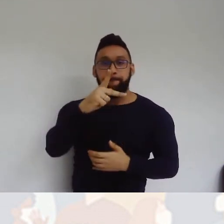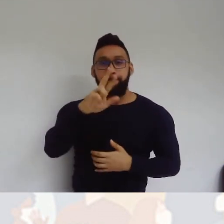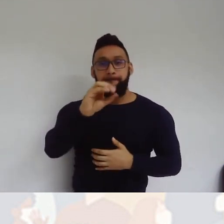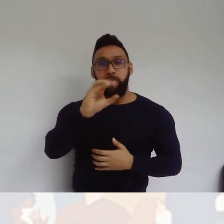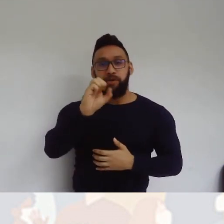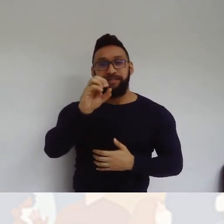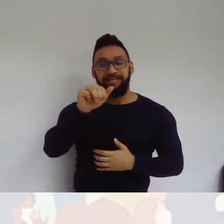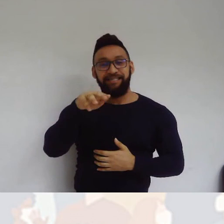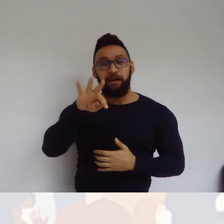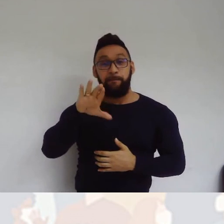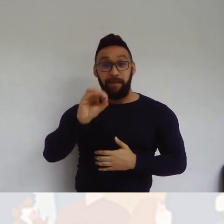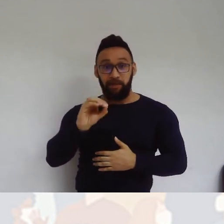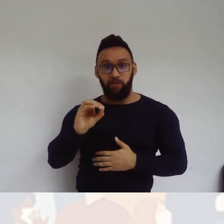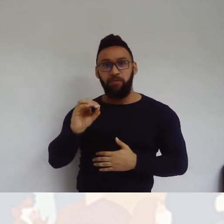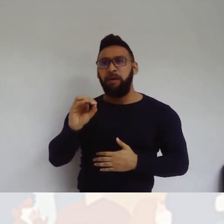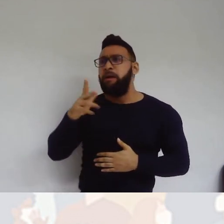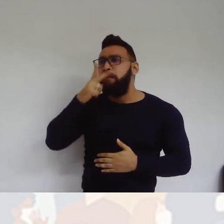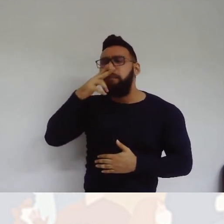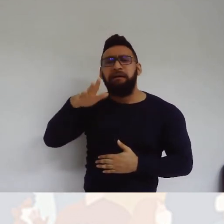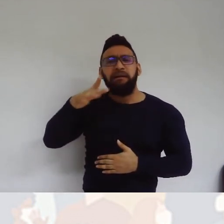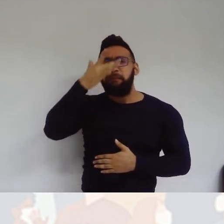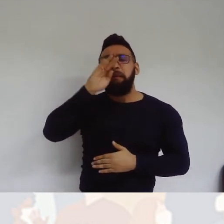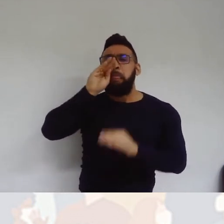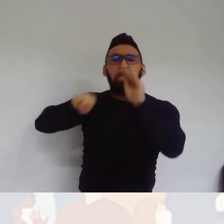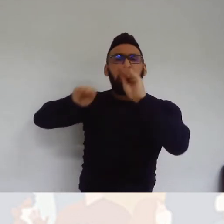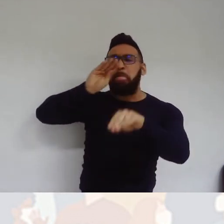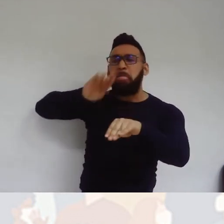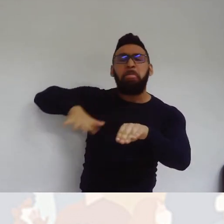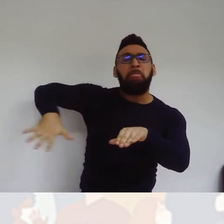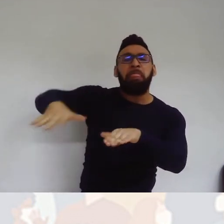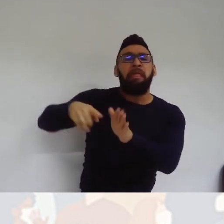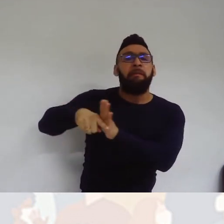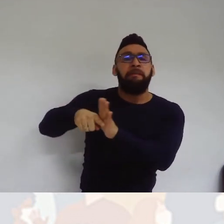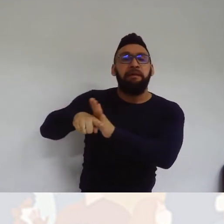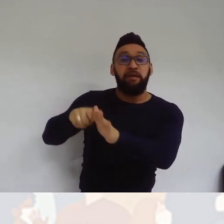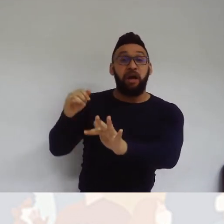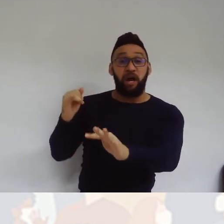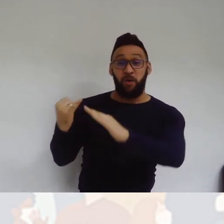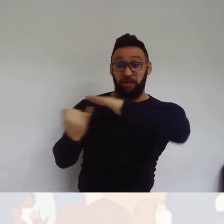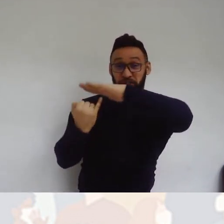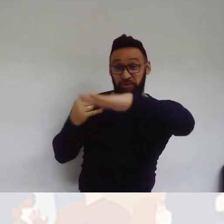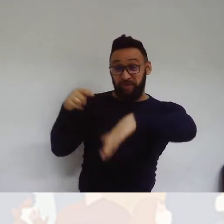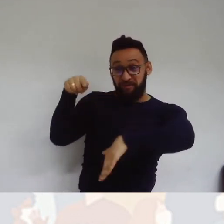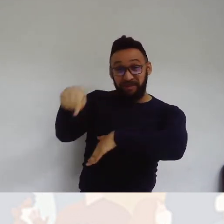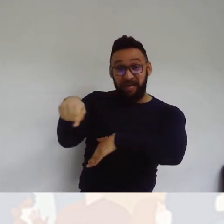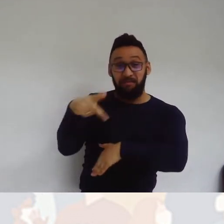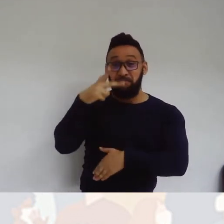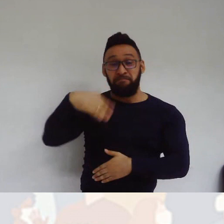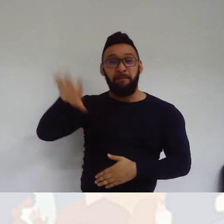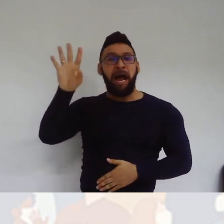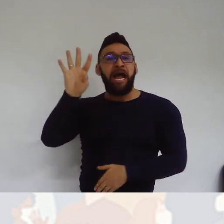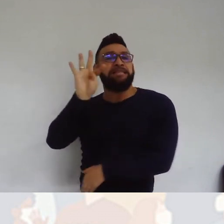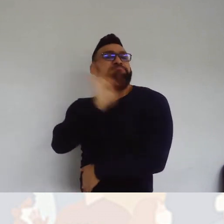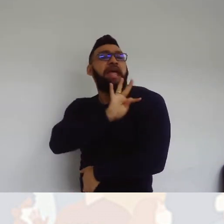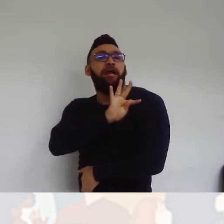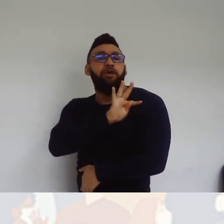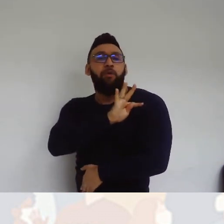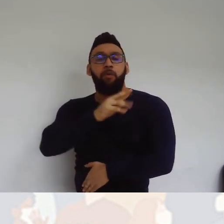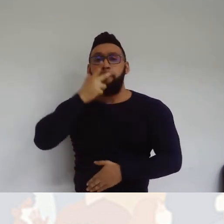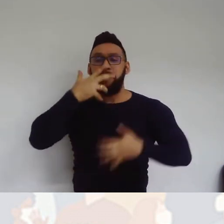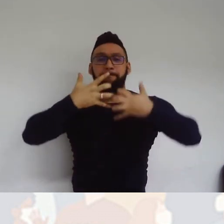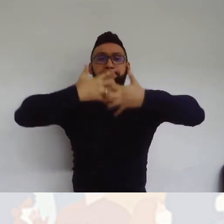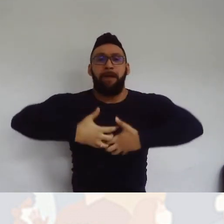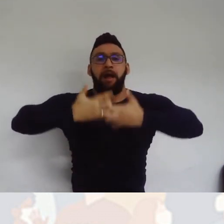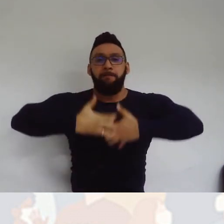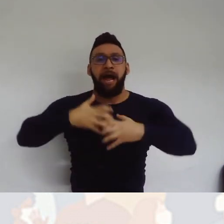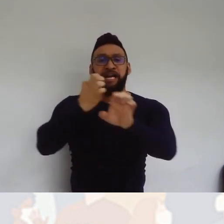nem voz. Né? É uma instituição extremamente tecnicista, né?